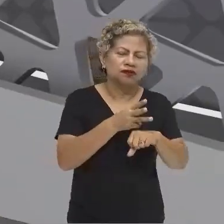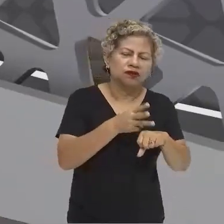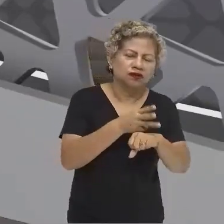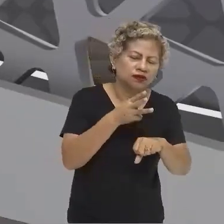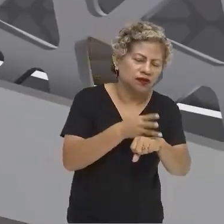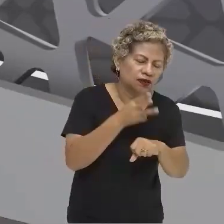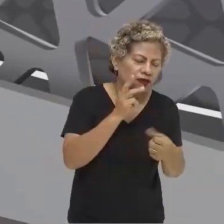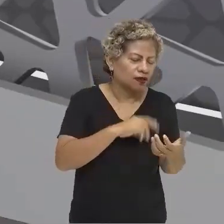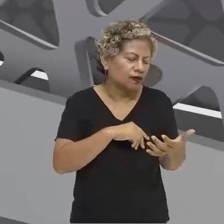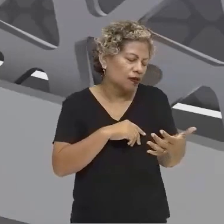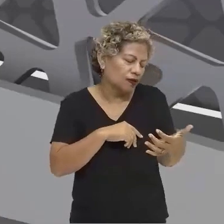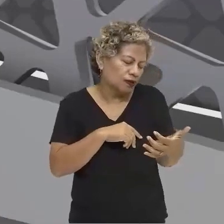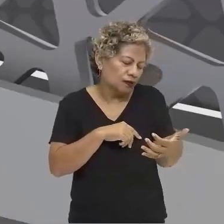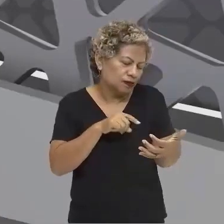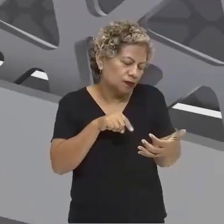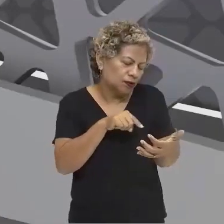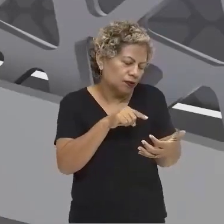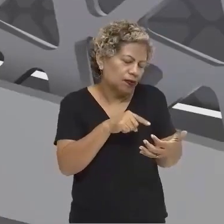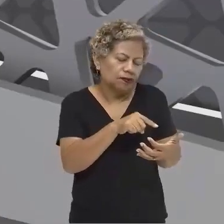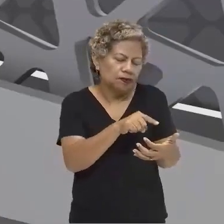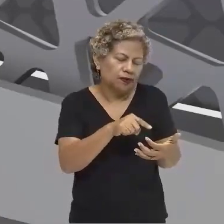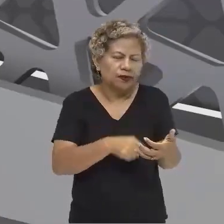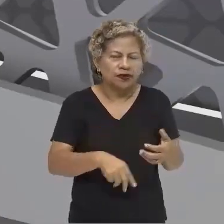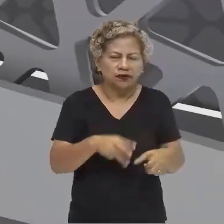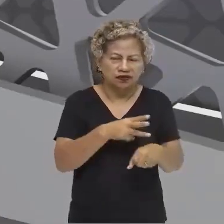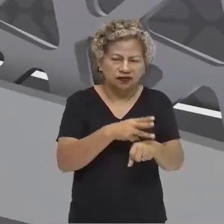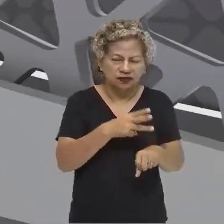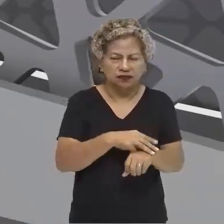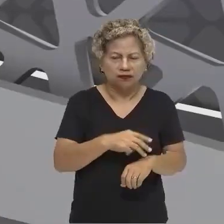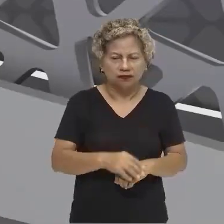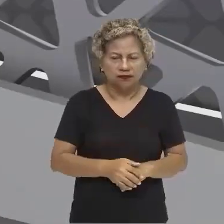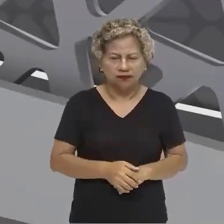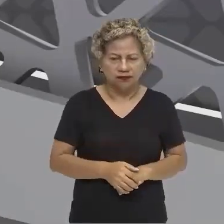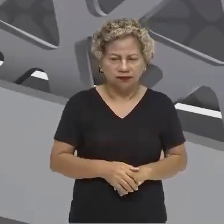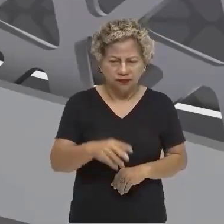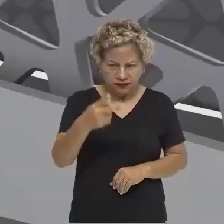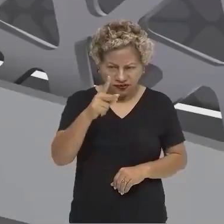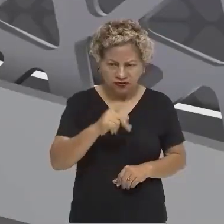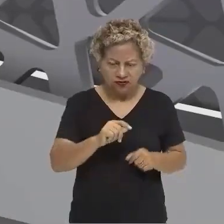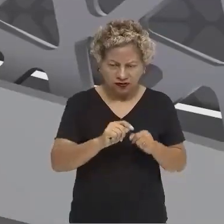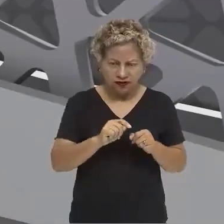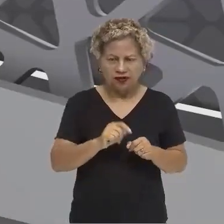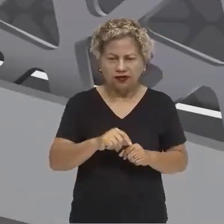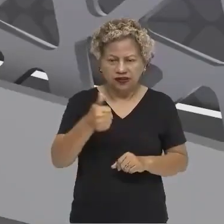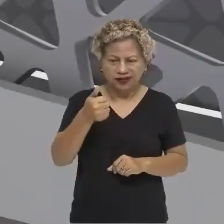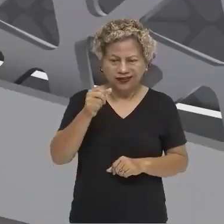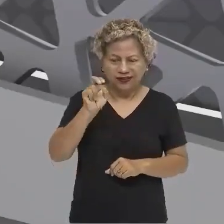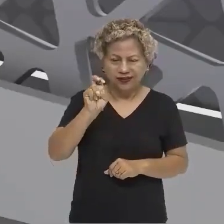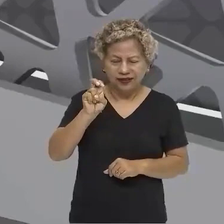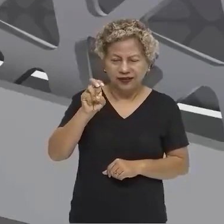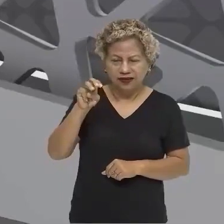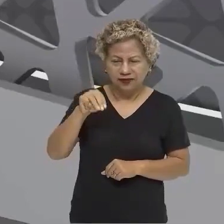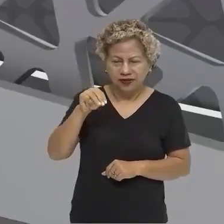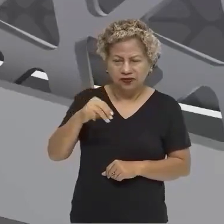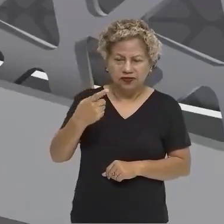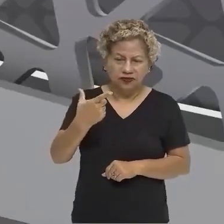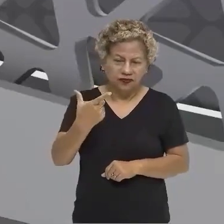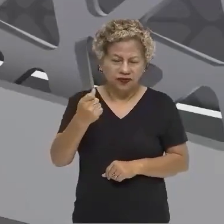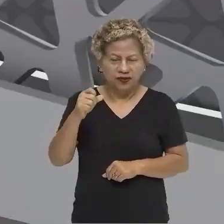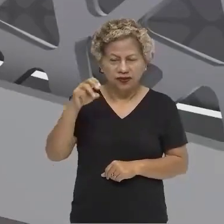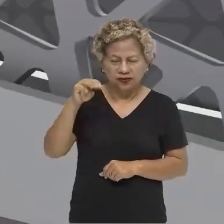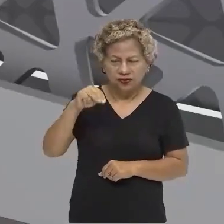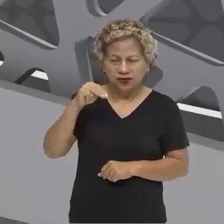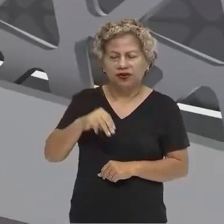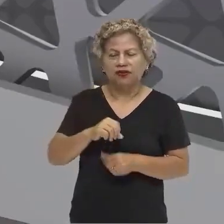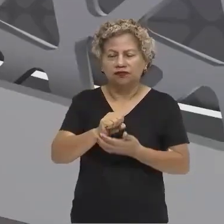vou conseguir? Vá fazendo um exercício. 15 minutos, 20 minutos.